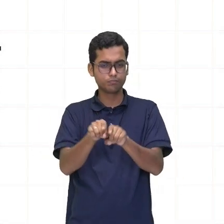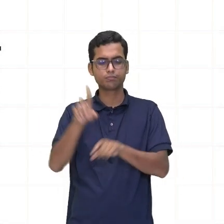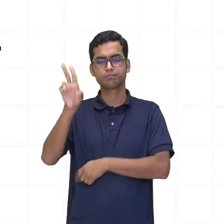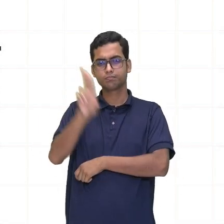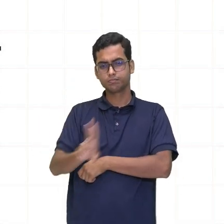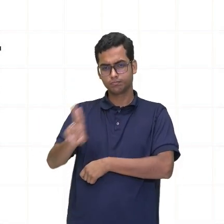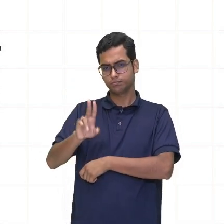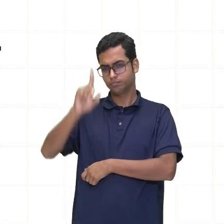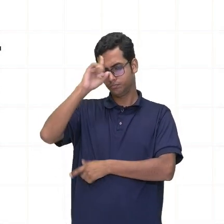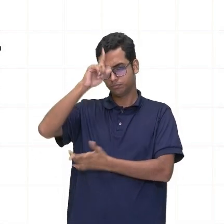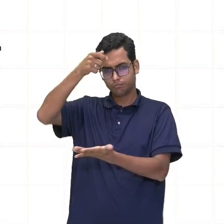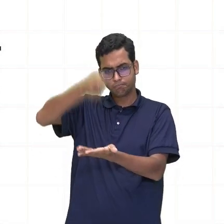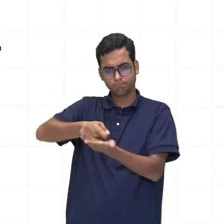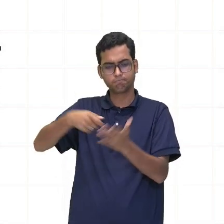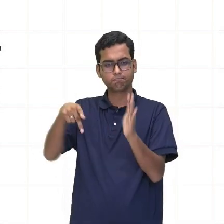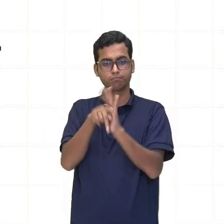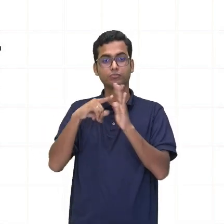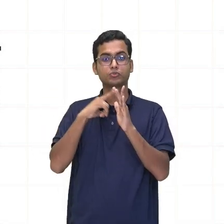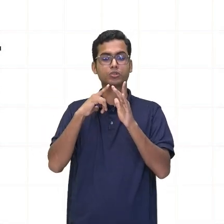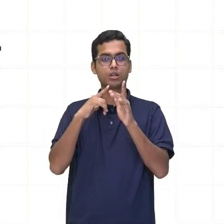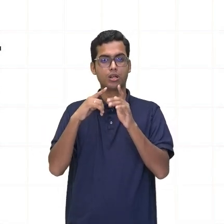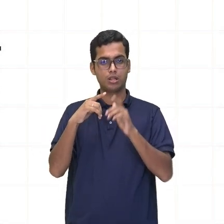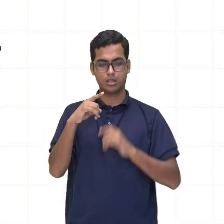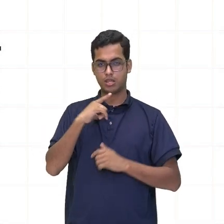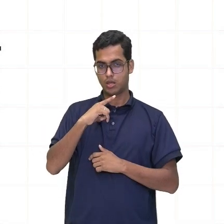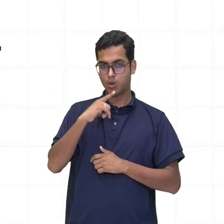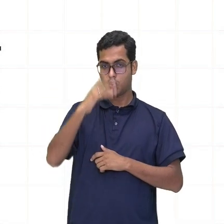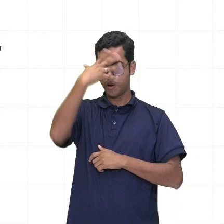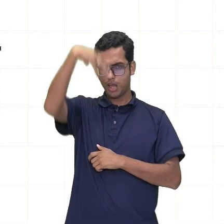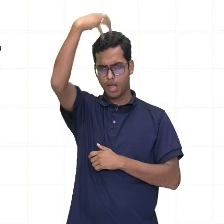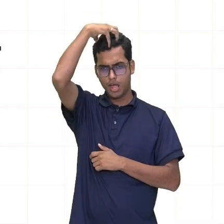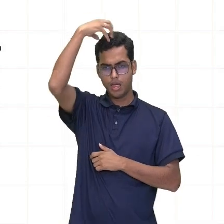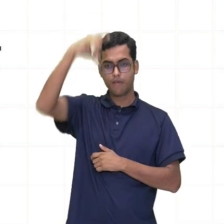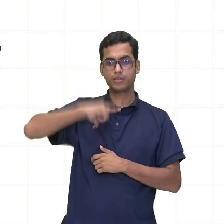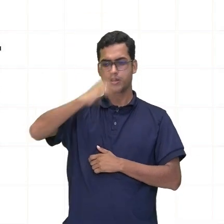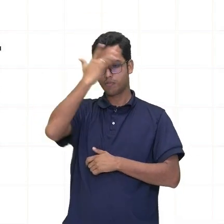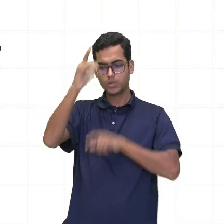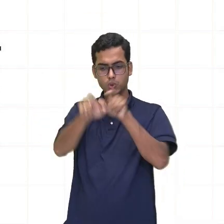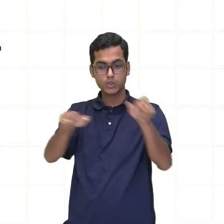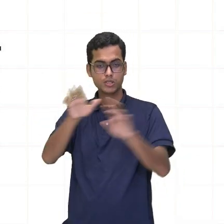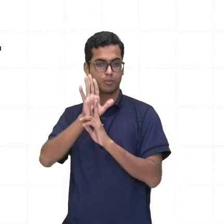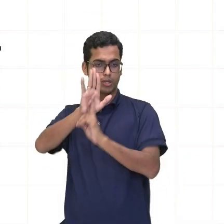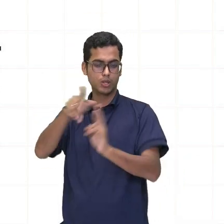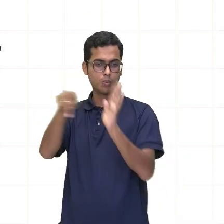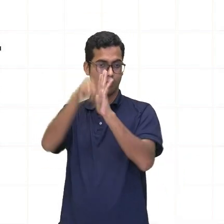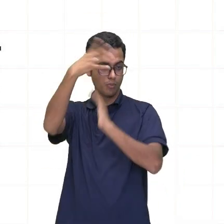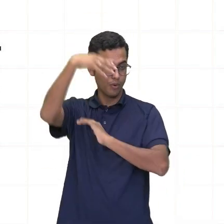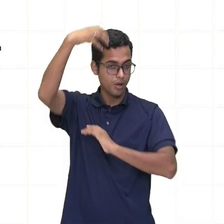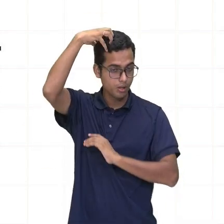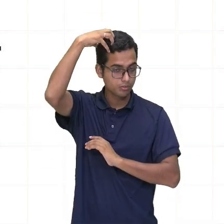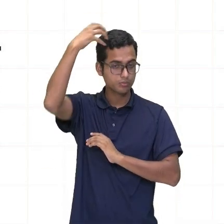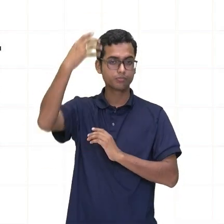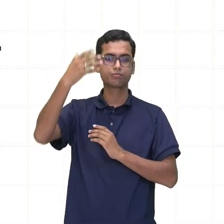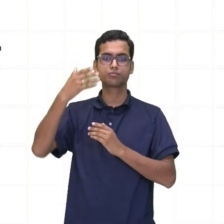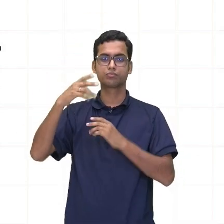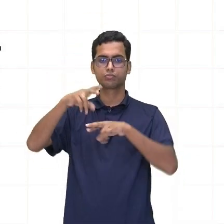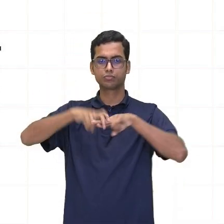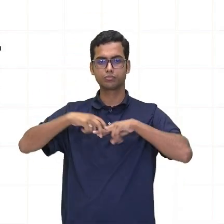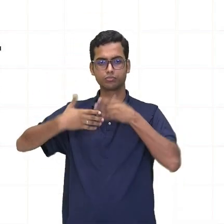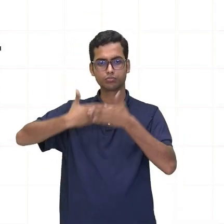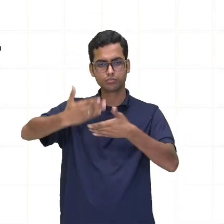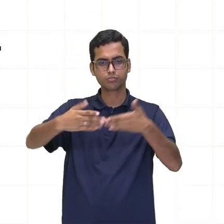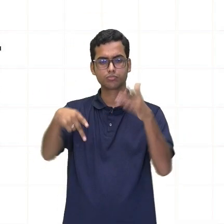as decisões do soberano em todo o reino. Através de quê? Da burocratização. Então,